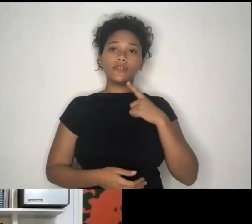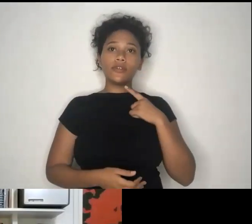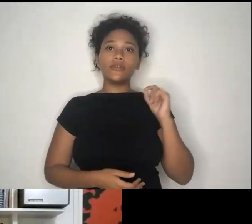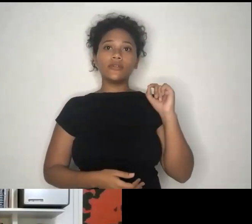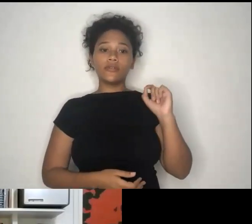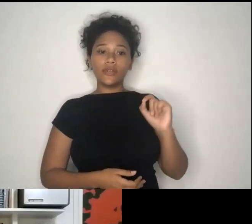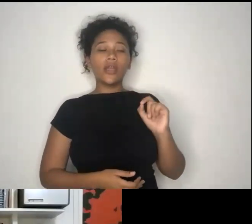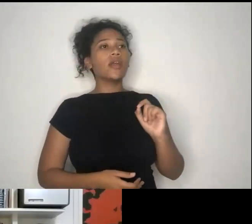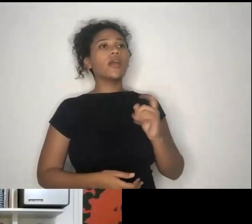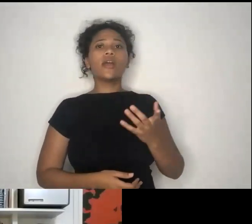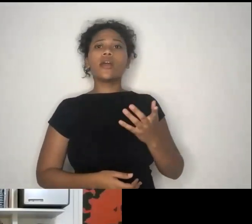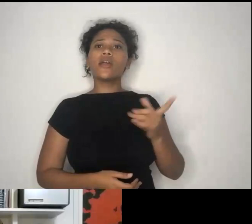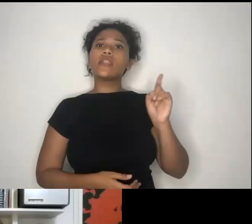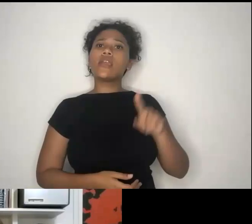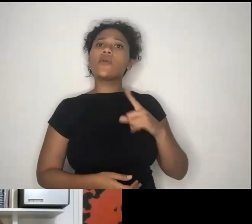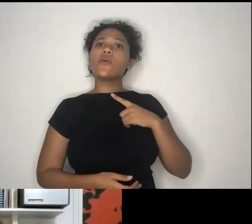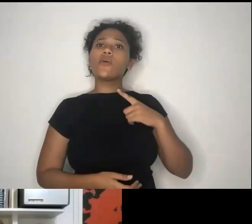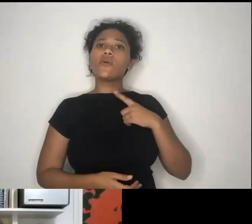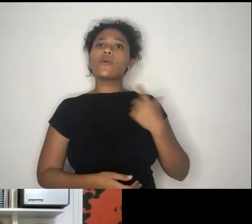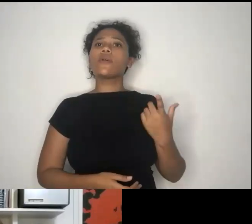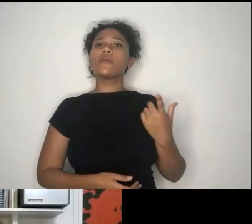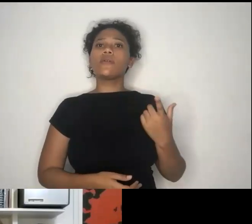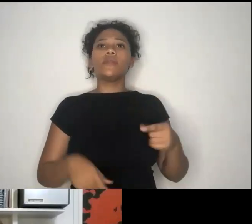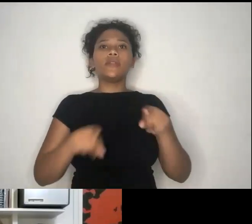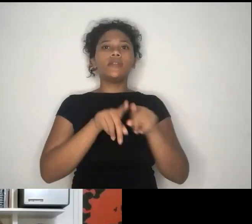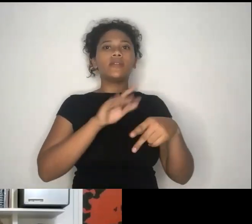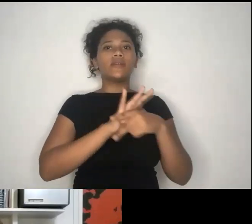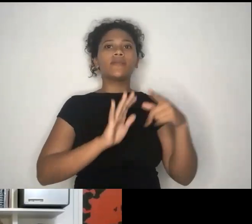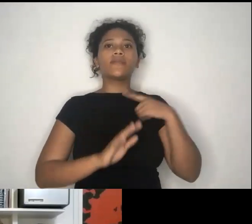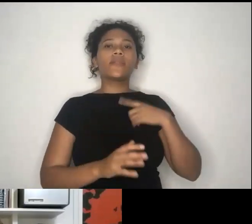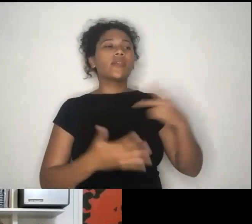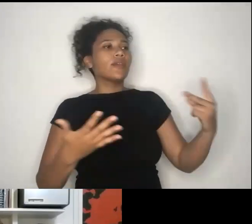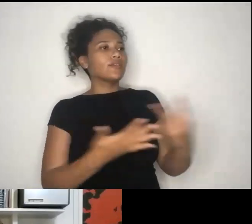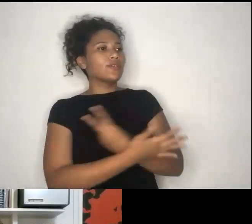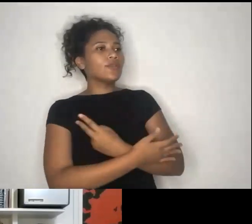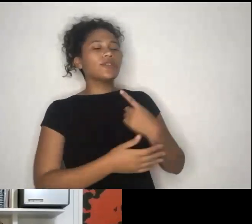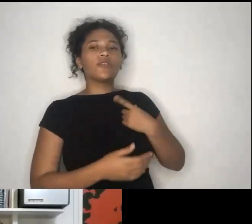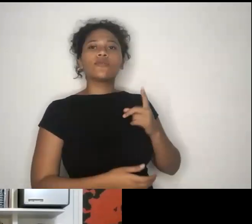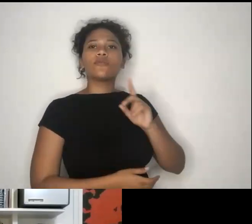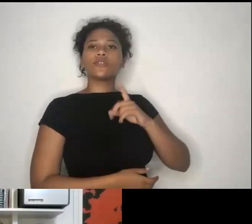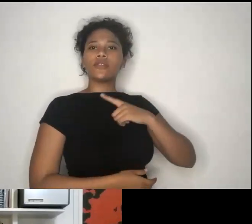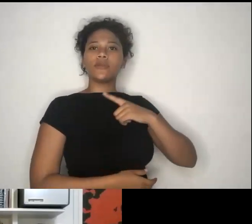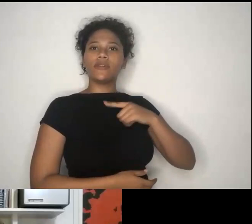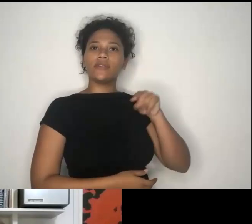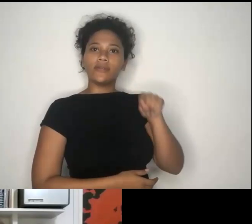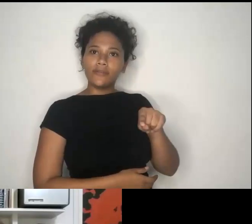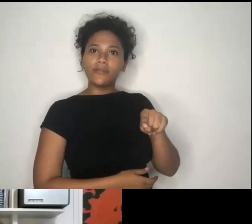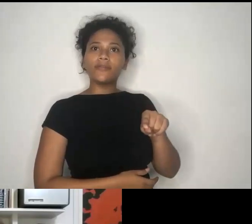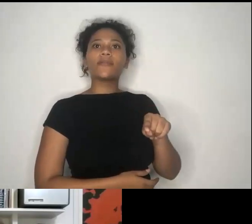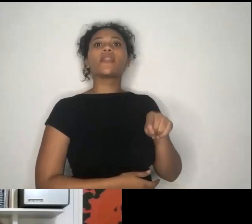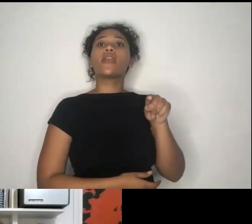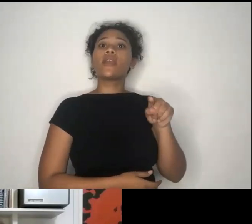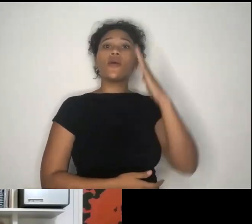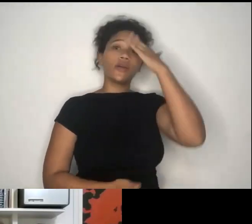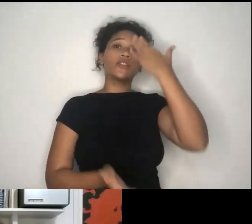se colocando em situações em que você tem esse deleite isso evolui o ser humano eu acredito